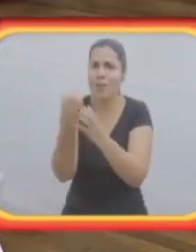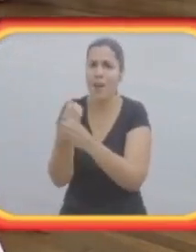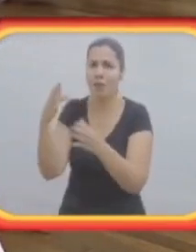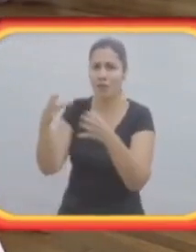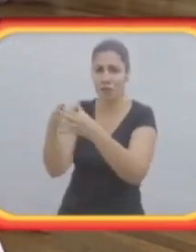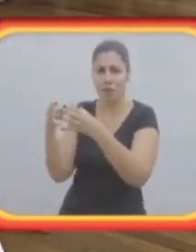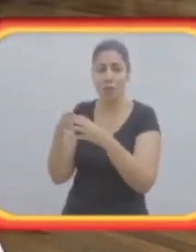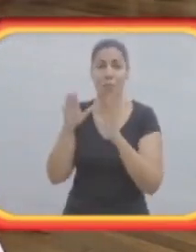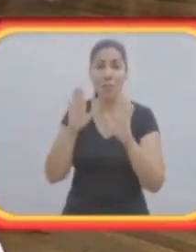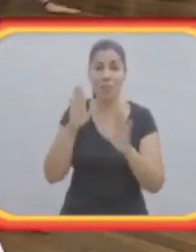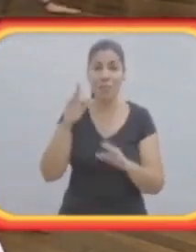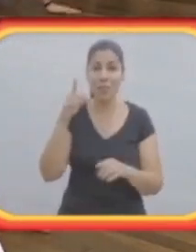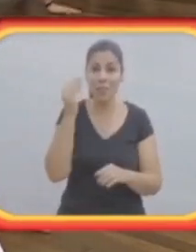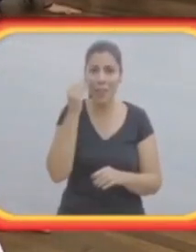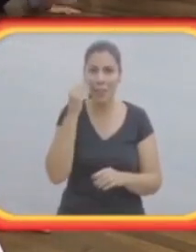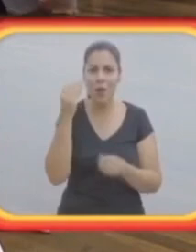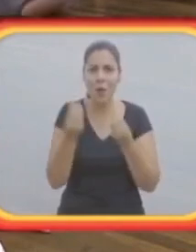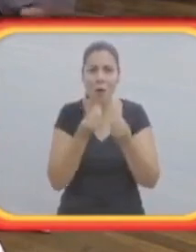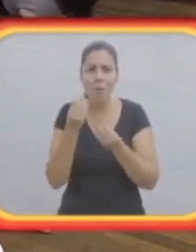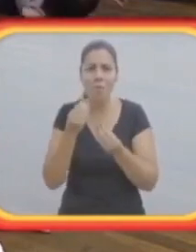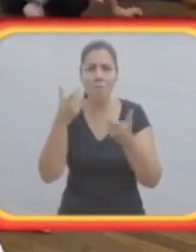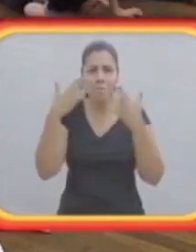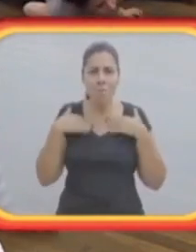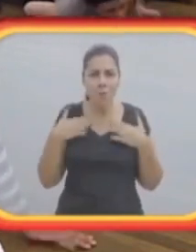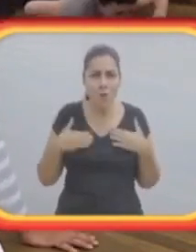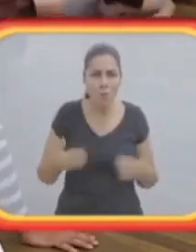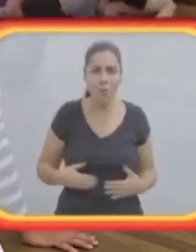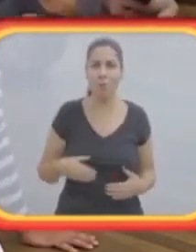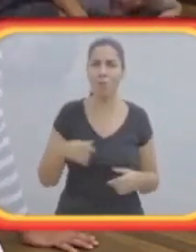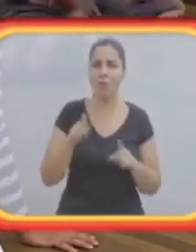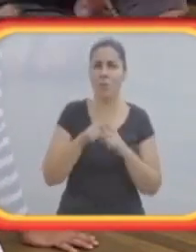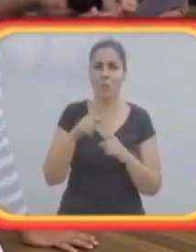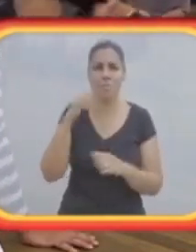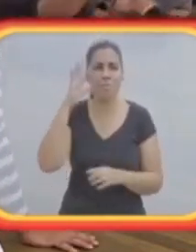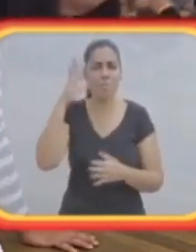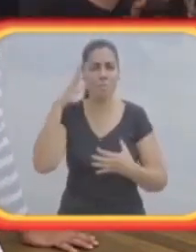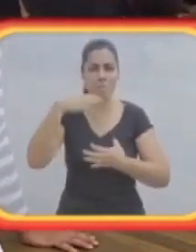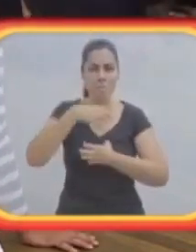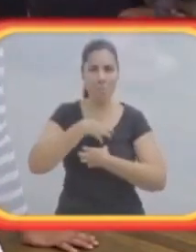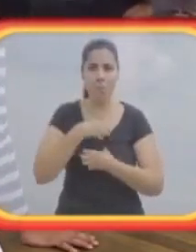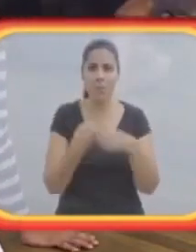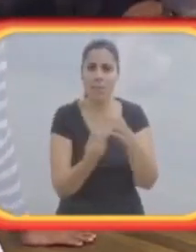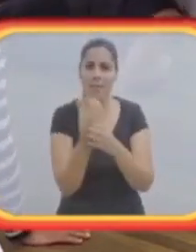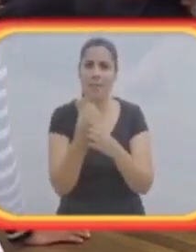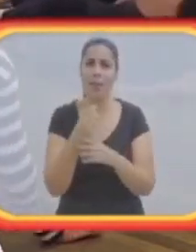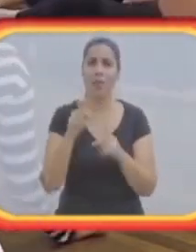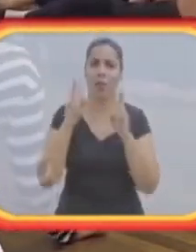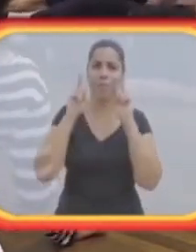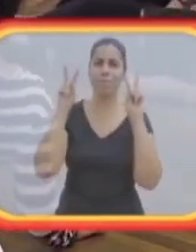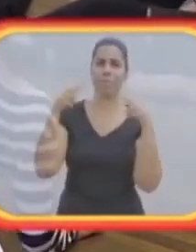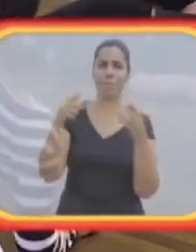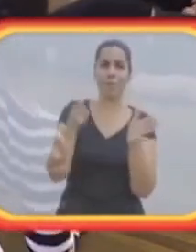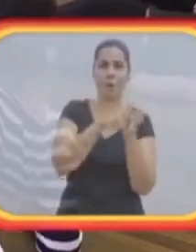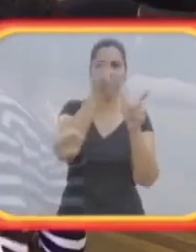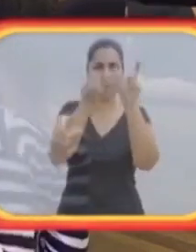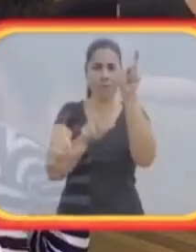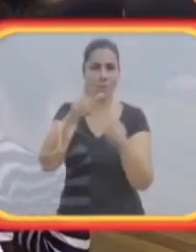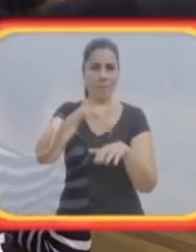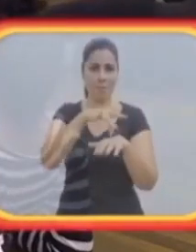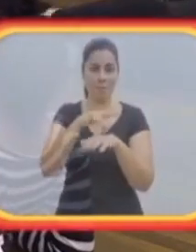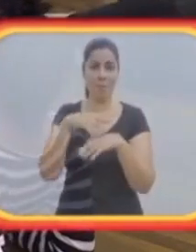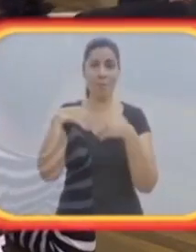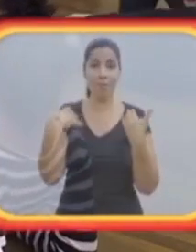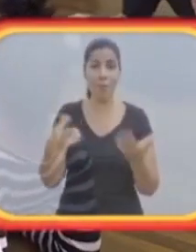vai criando juntos, é uma criação coletiva. Então a coreografia, nós temos um coreógrafo que